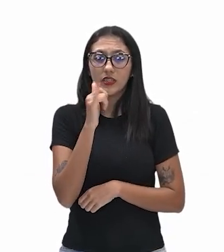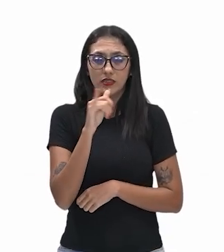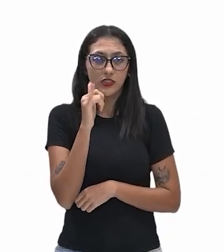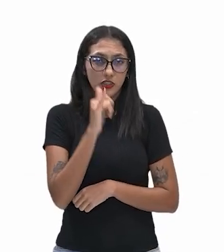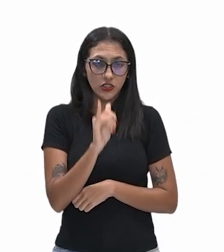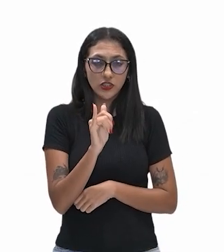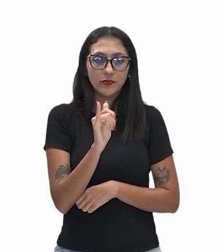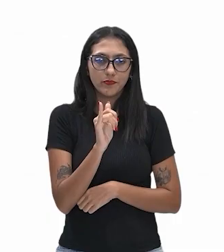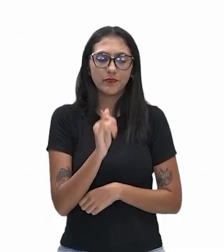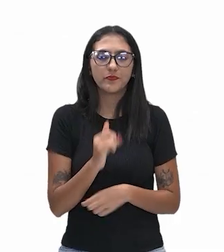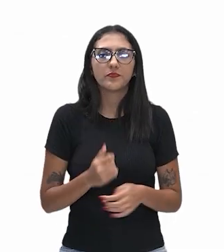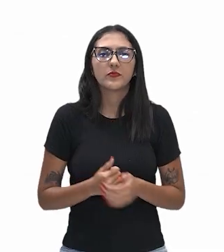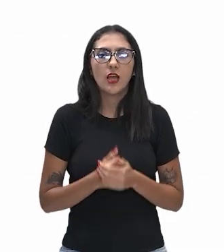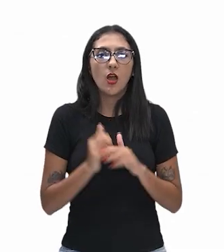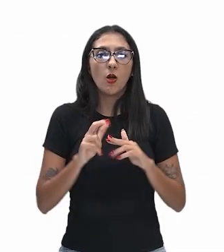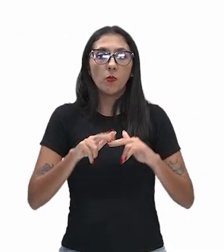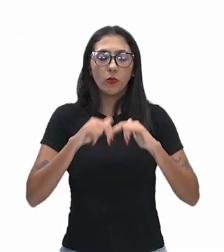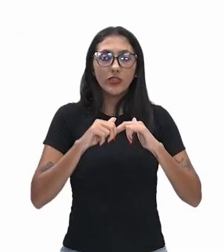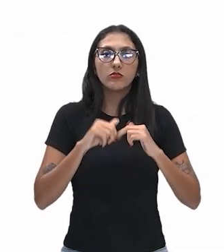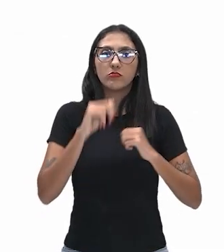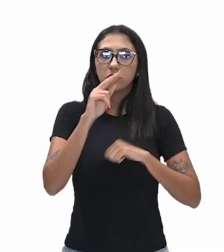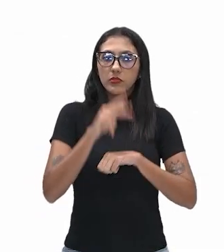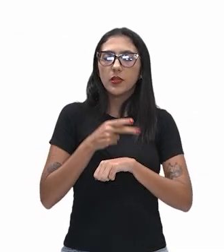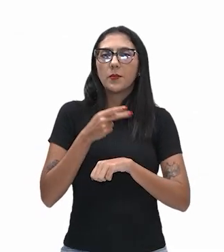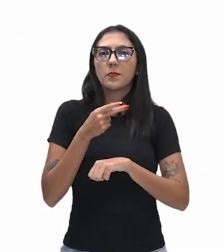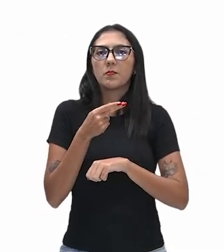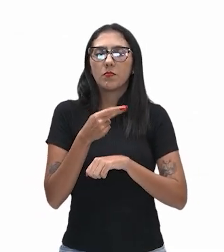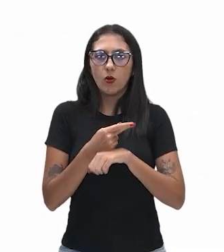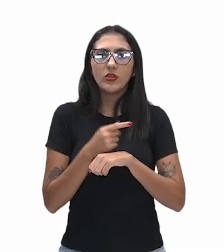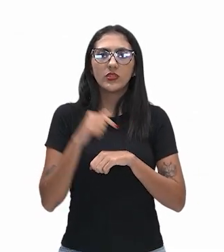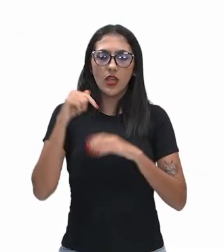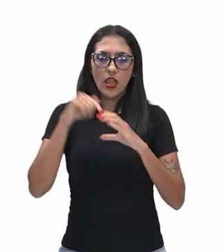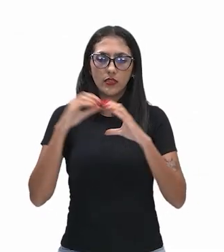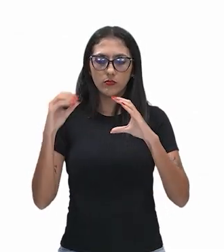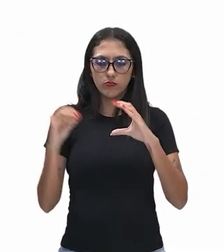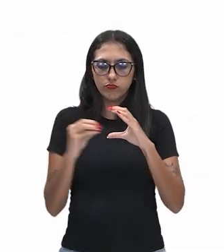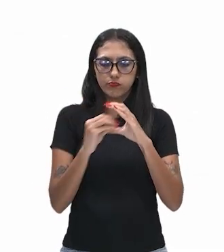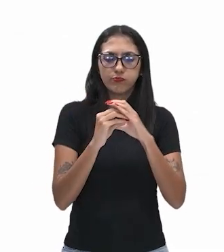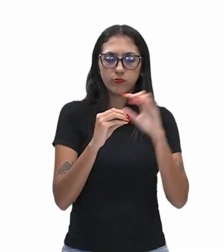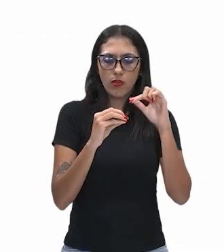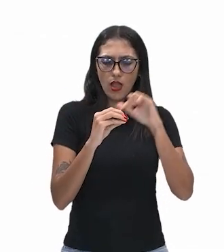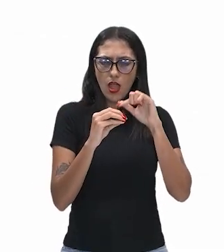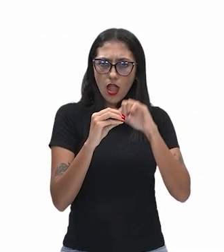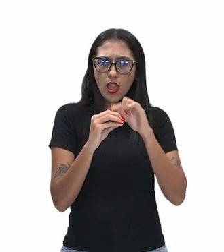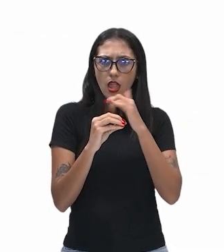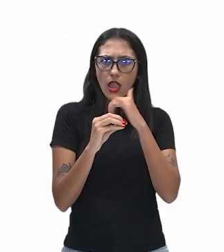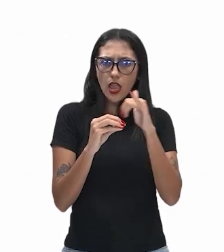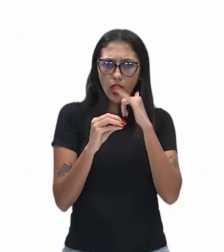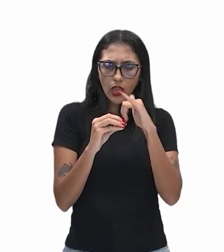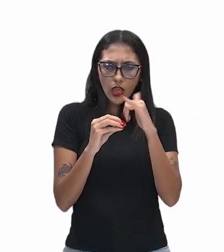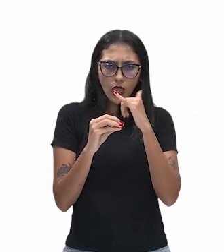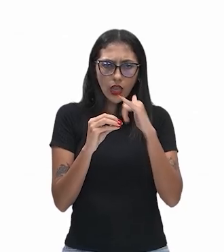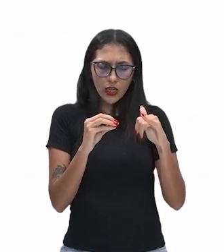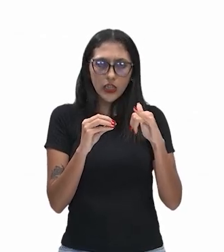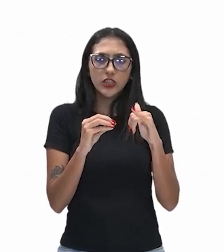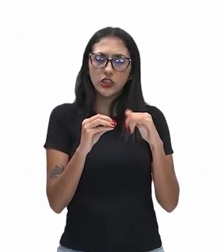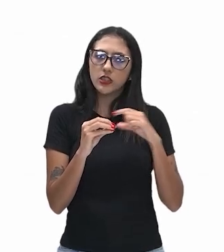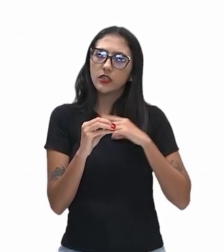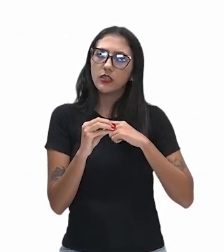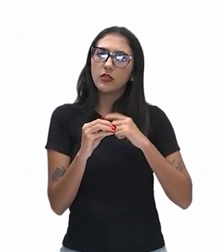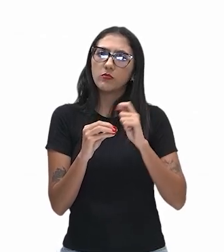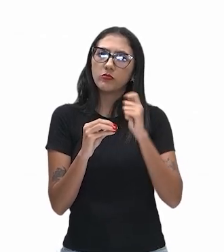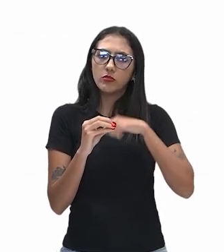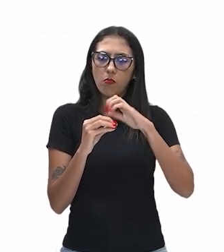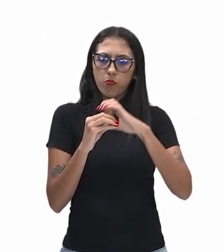elétron ele vai emitir a energia que ele havia absorvido para voltar para o lugar dele anterior, e aí ele